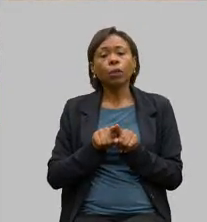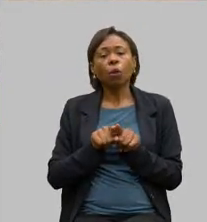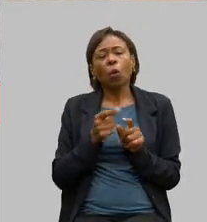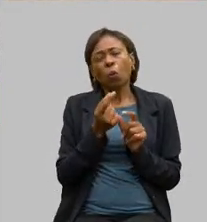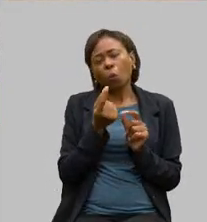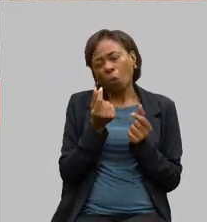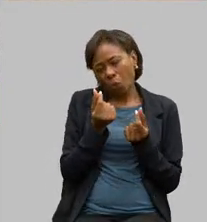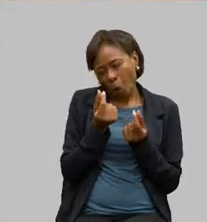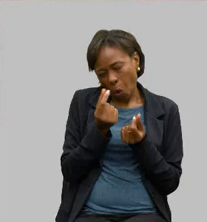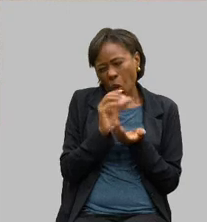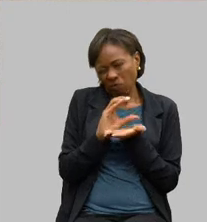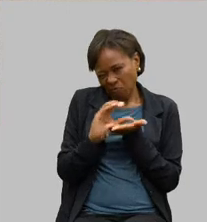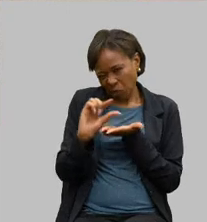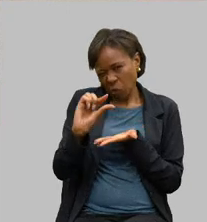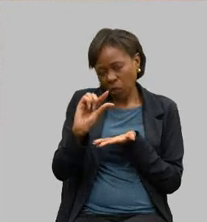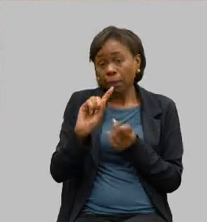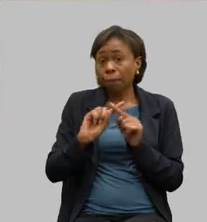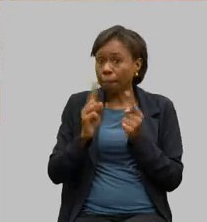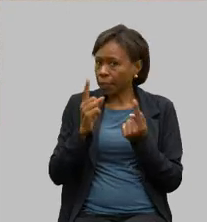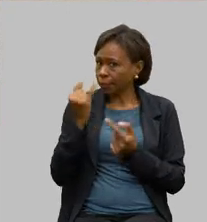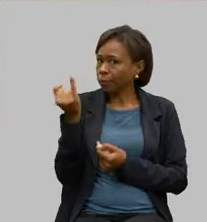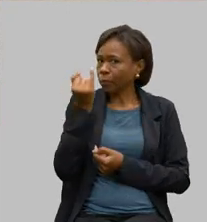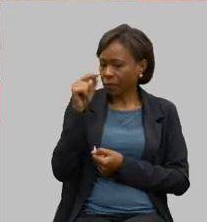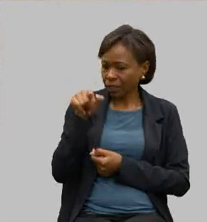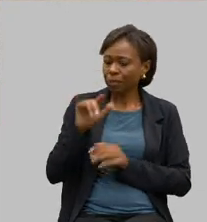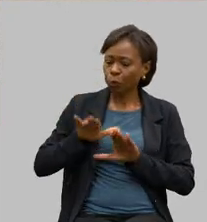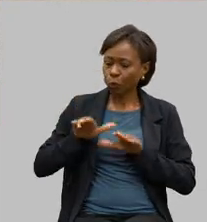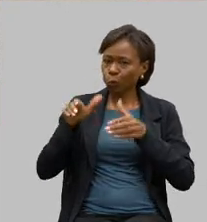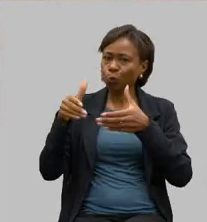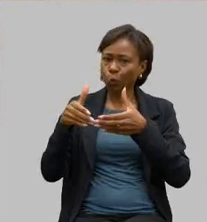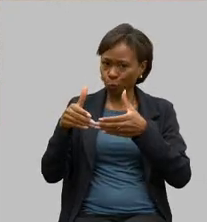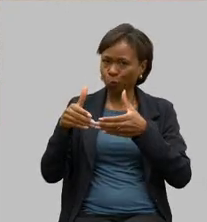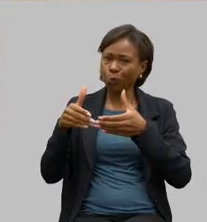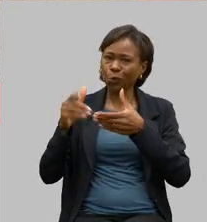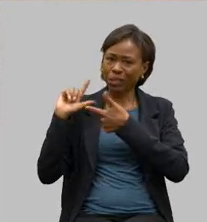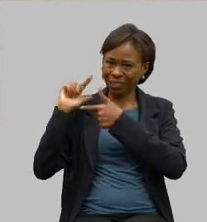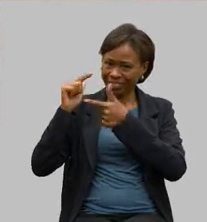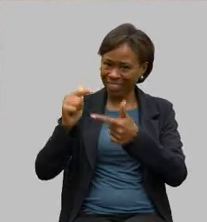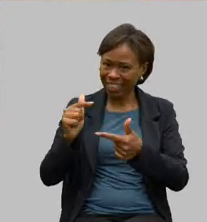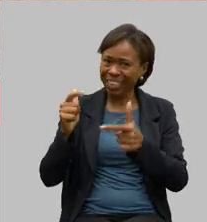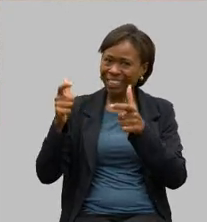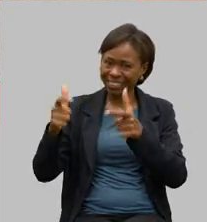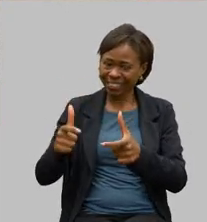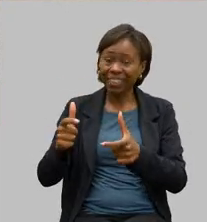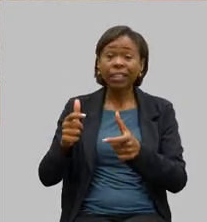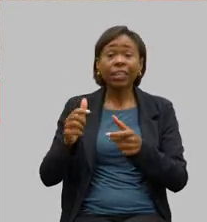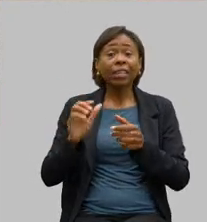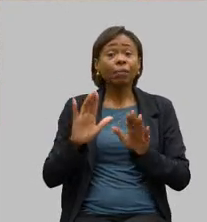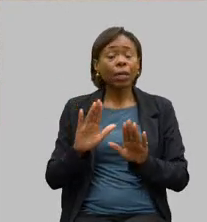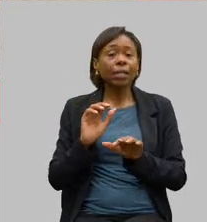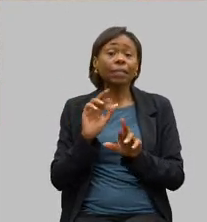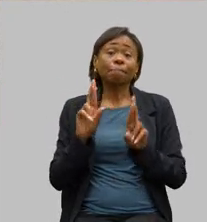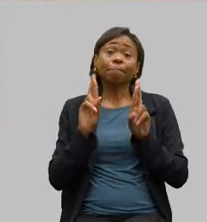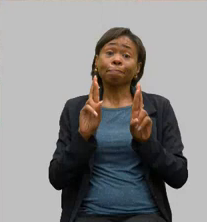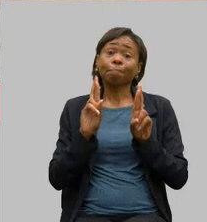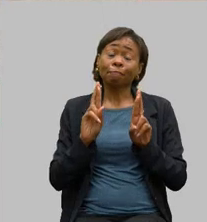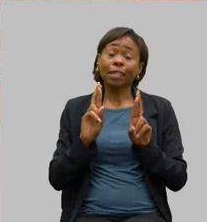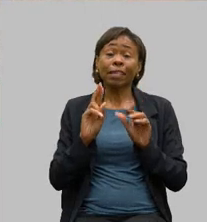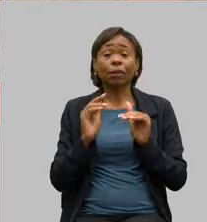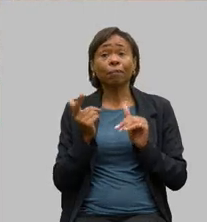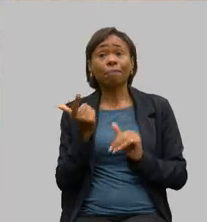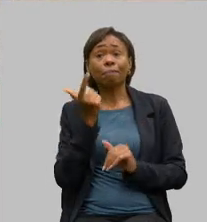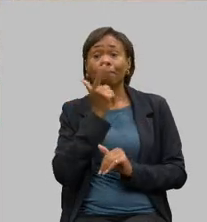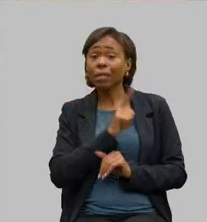elas são muitas importantes para aqueles grupos locais e a gente espera que a gente consiga cada vez mais e aumentar o volume de